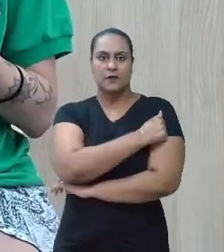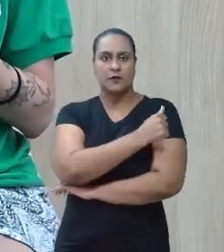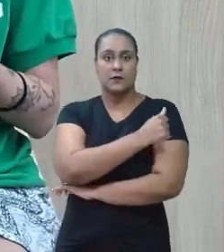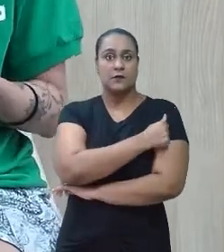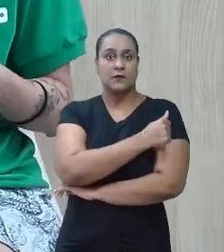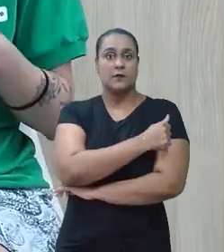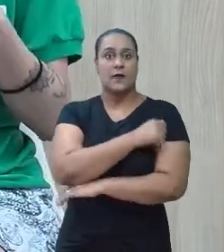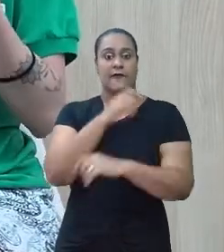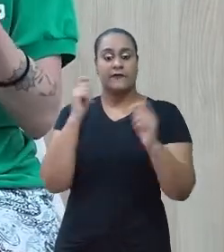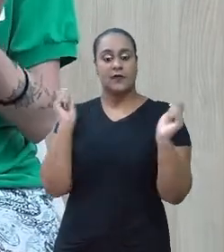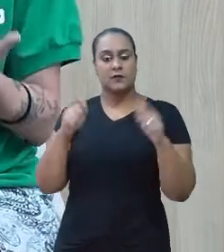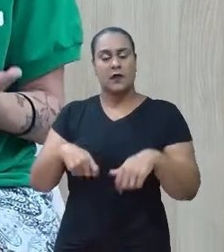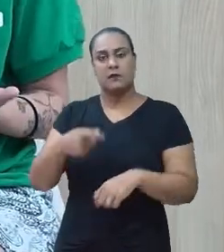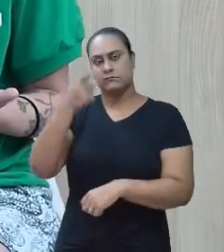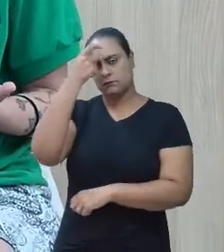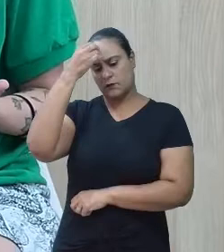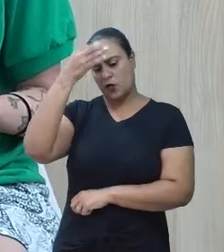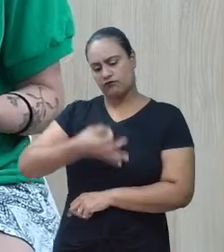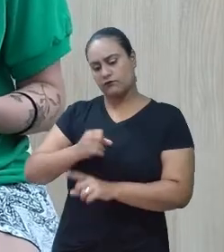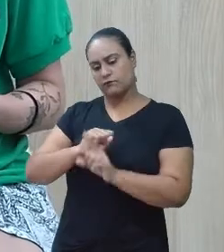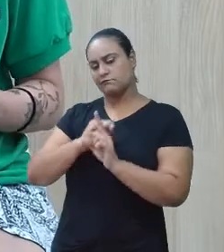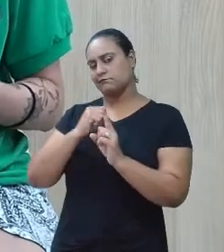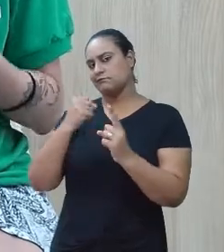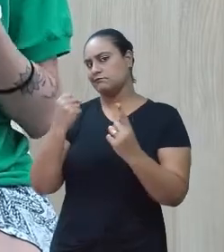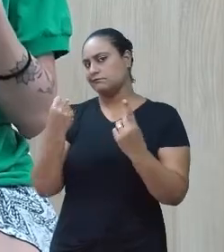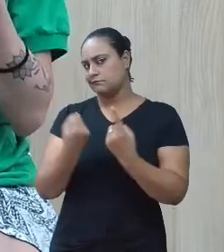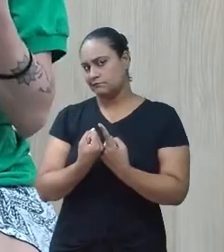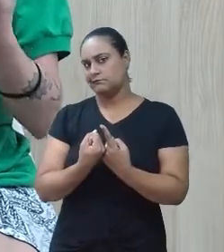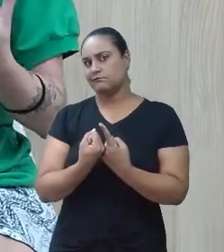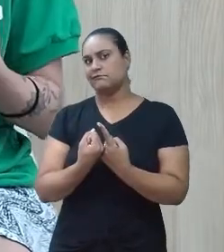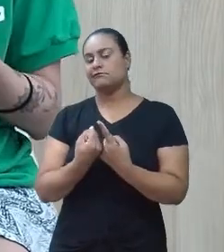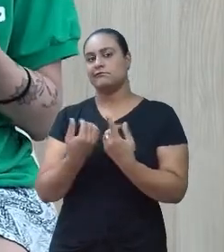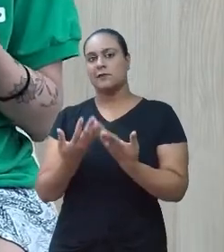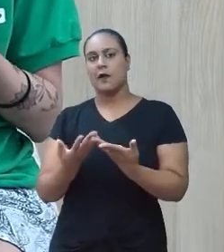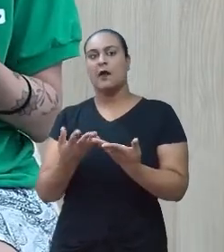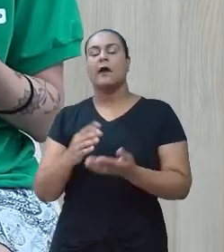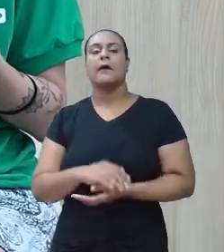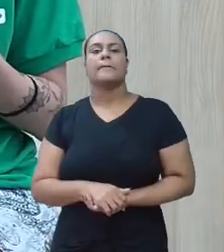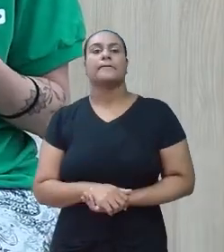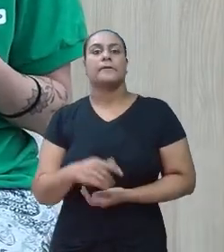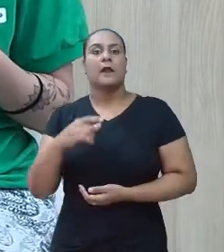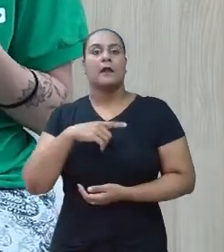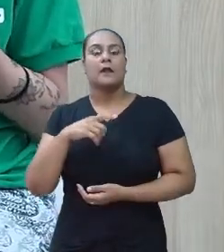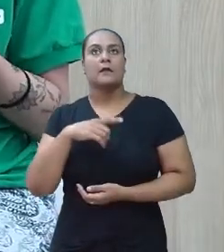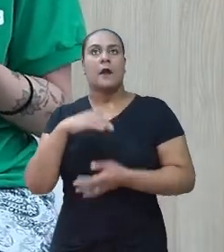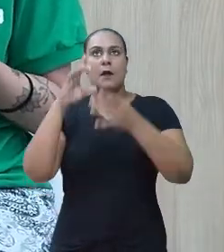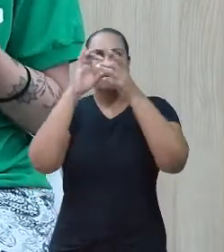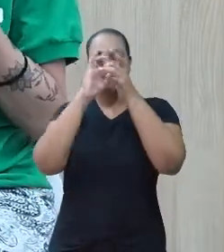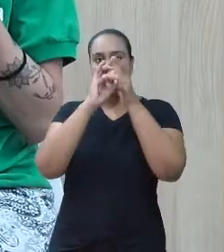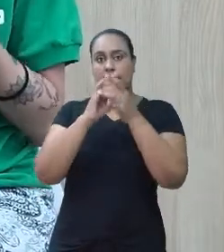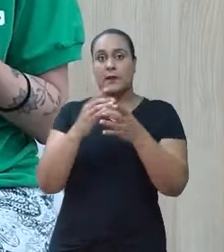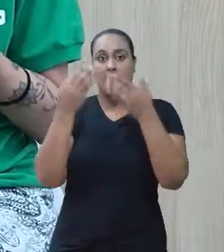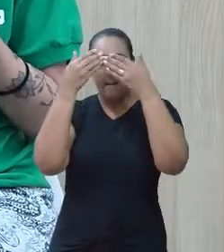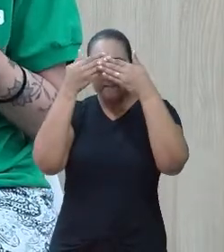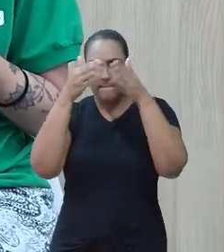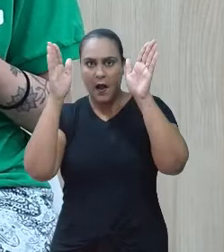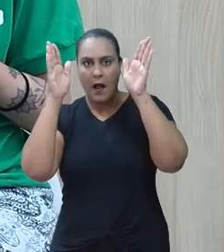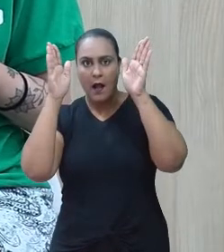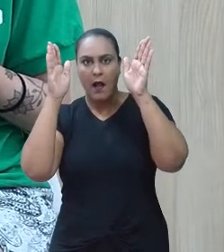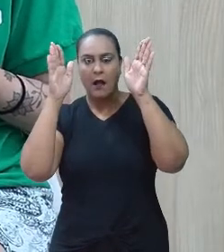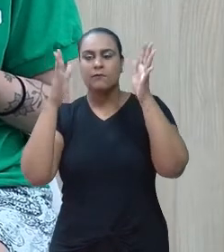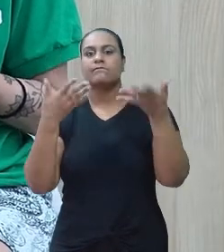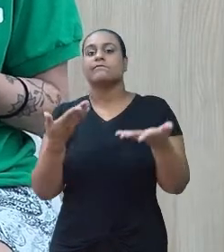eles pudessem ter uma consciência social, despertar o pensamento crítico, né? Então, ele é uma figura